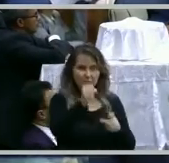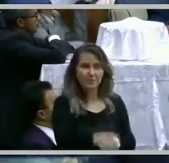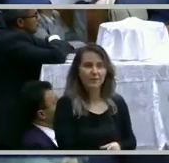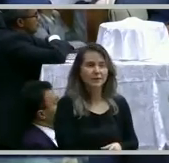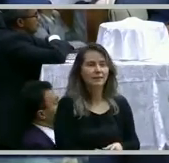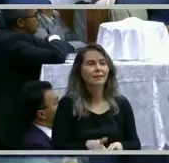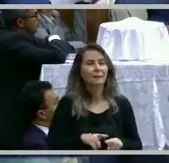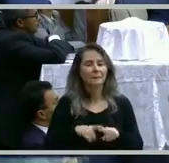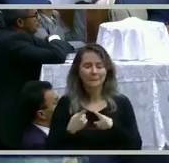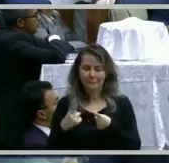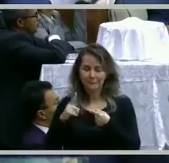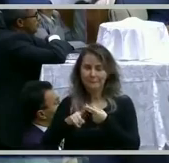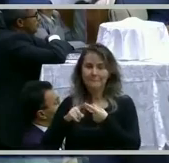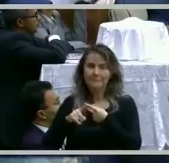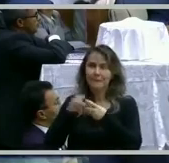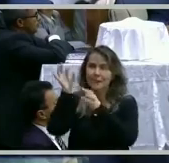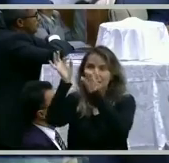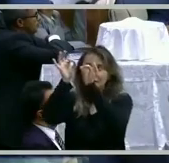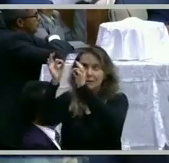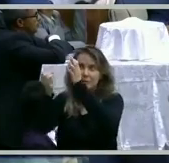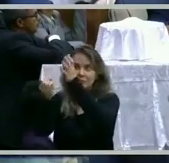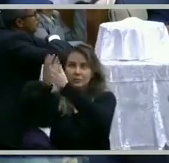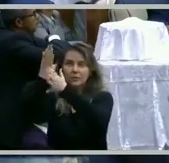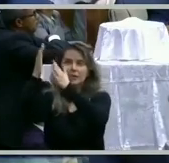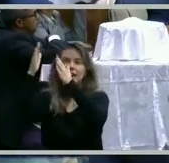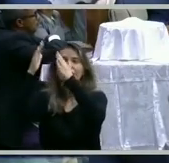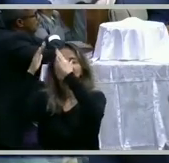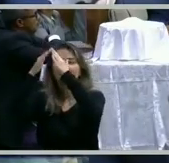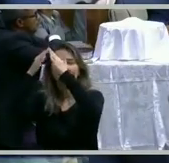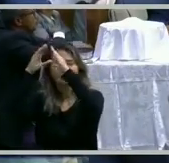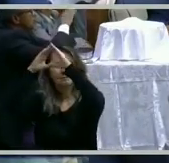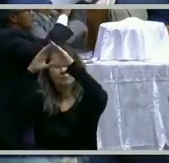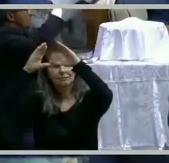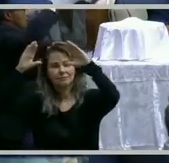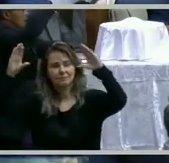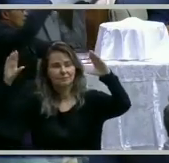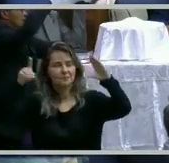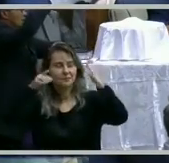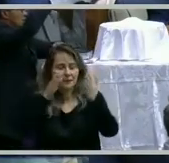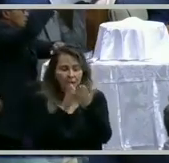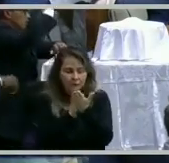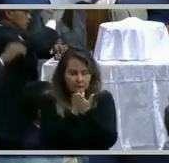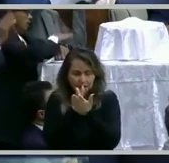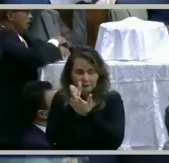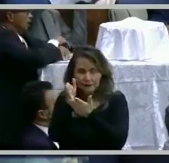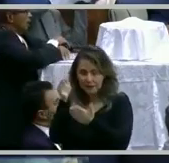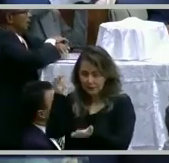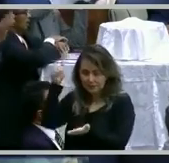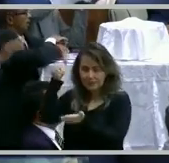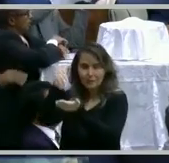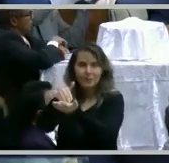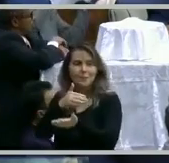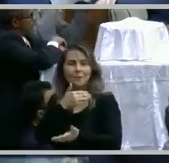mansões celestiais para colocar você, ser fiel até a morte, e dar-te-ei a coroa da vida.